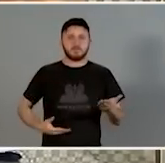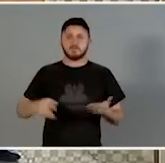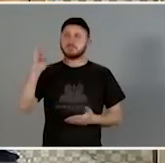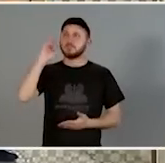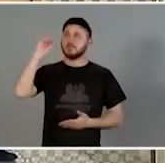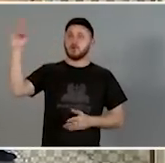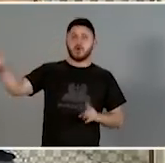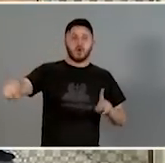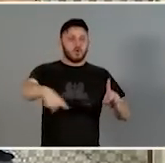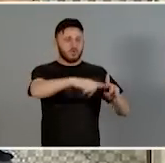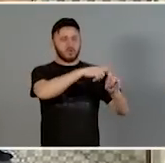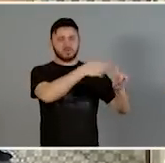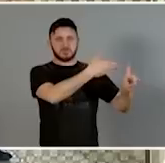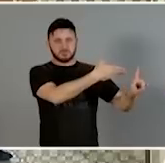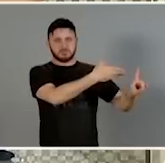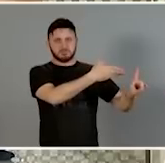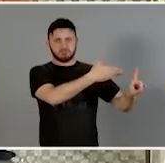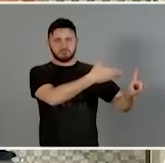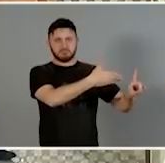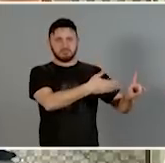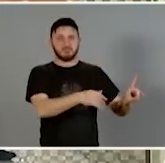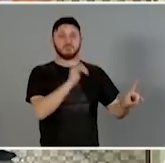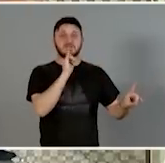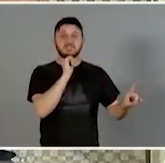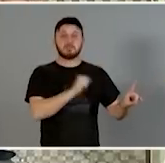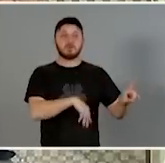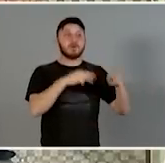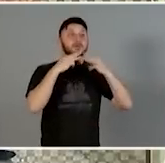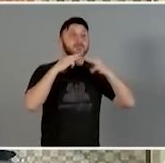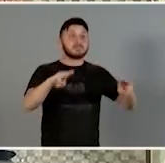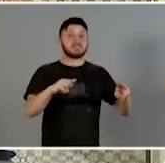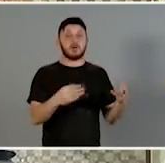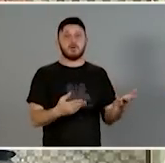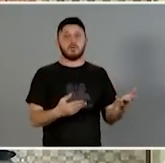cruz. Isso é cruz do Senhor.